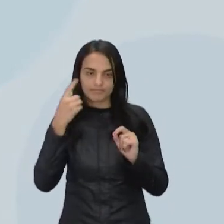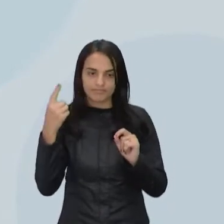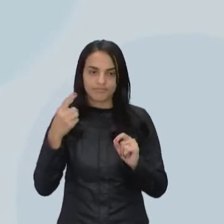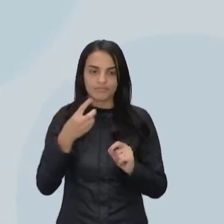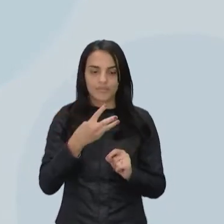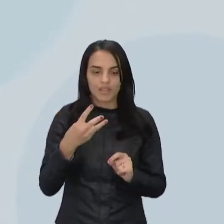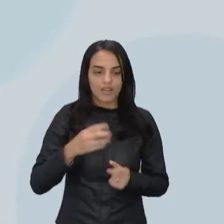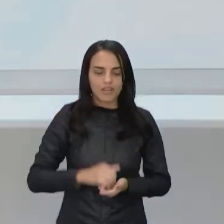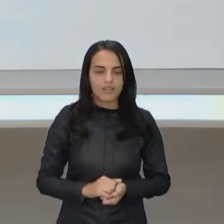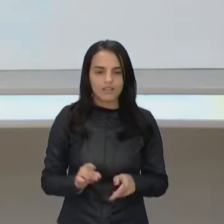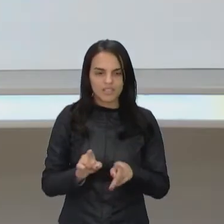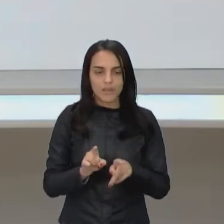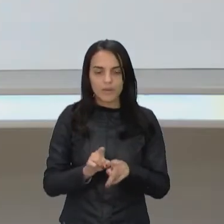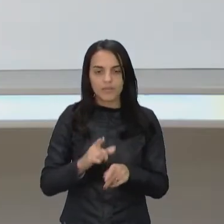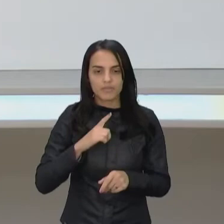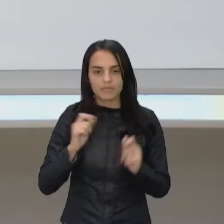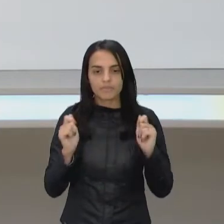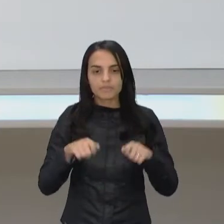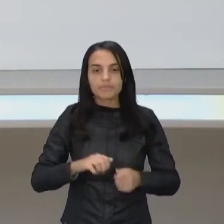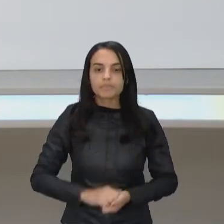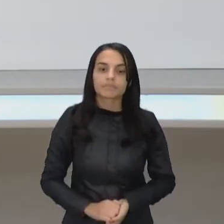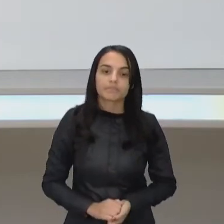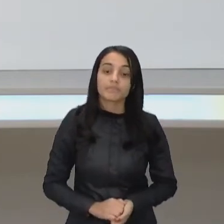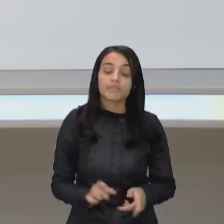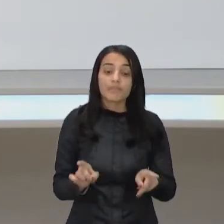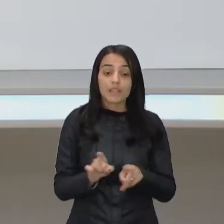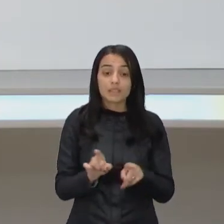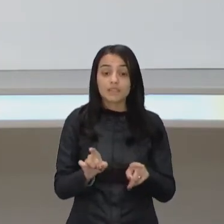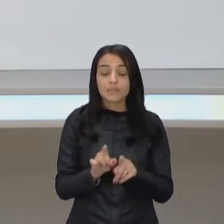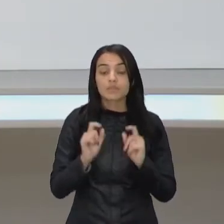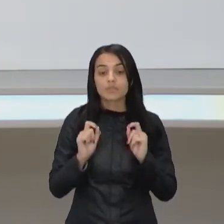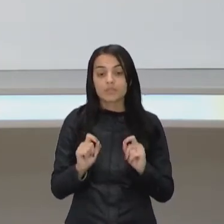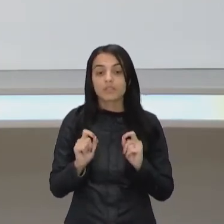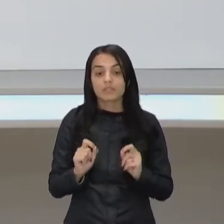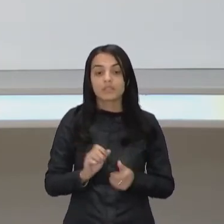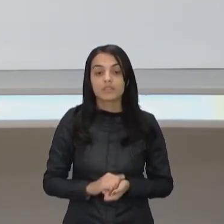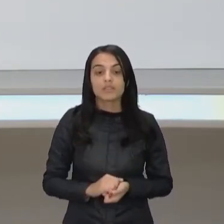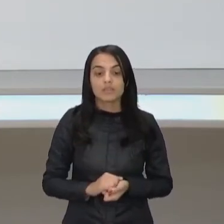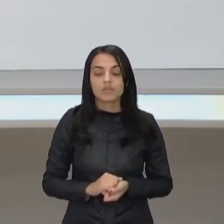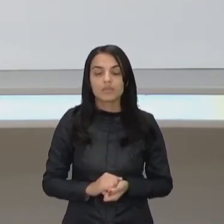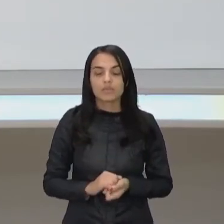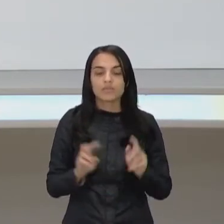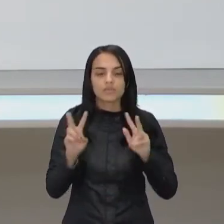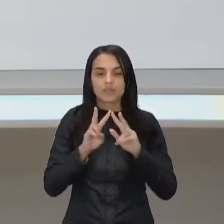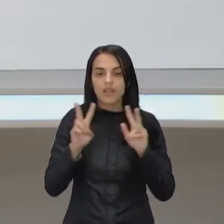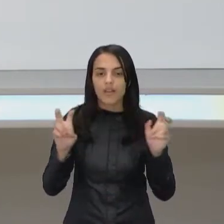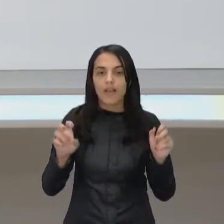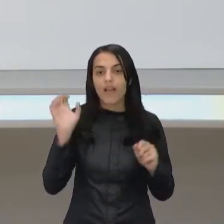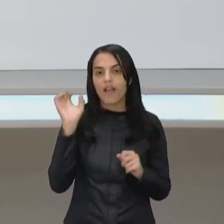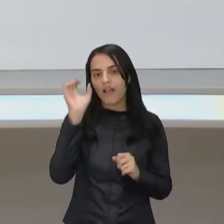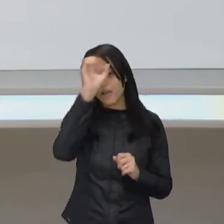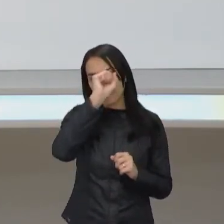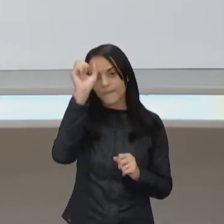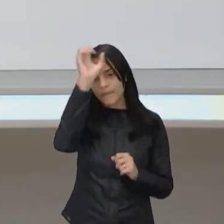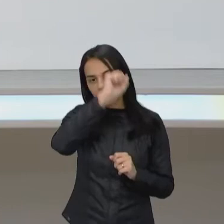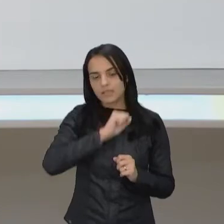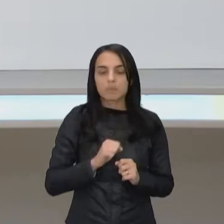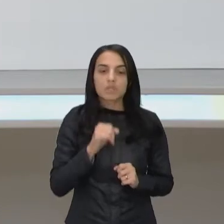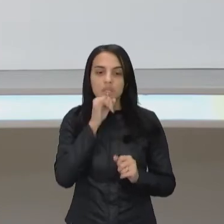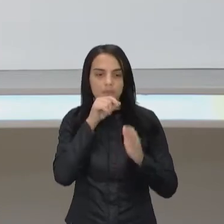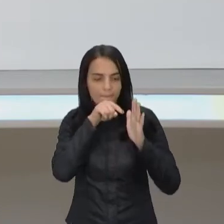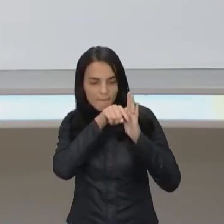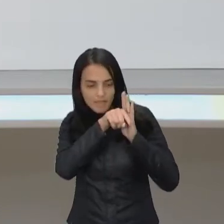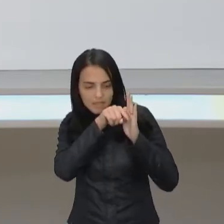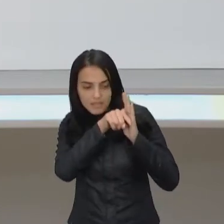da capacidade empreendedora e também daquela questão de aprender a fazer uma